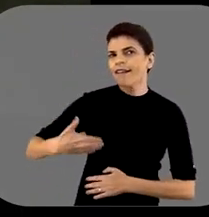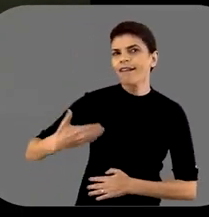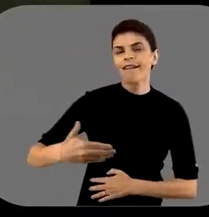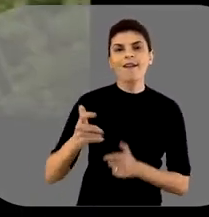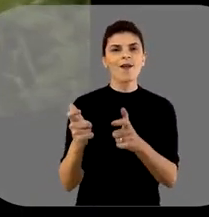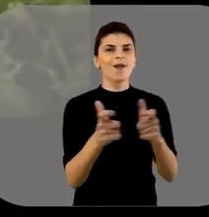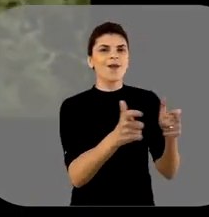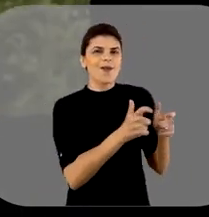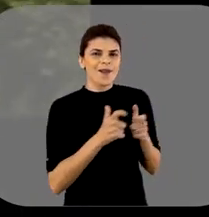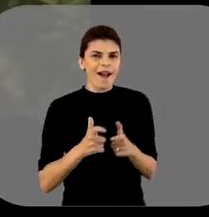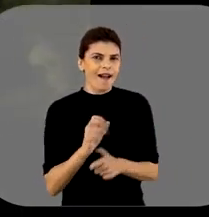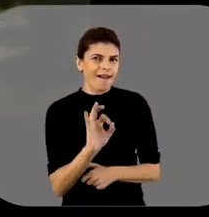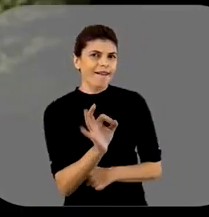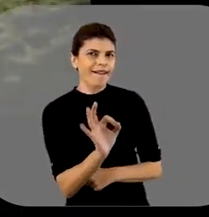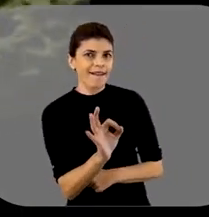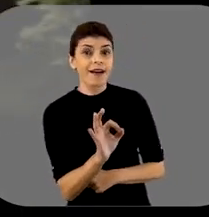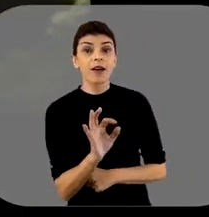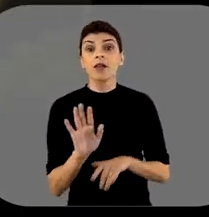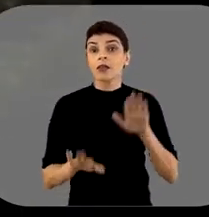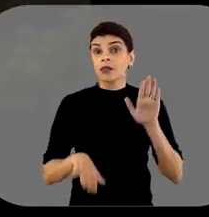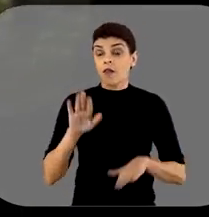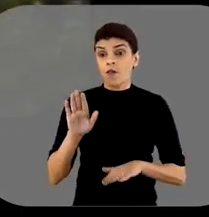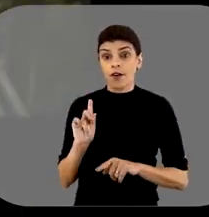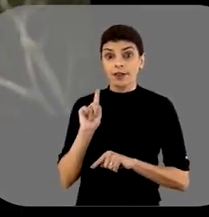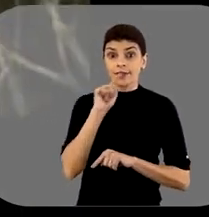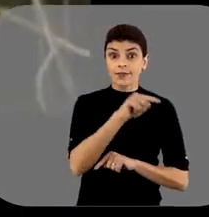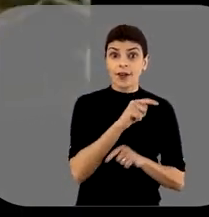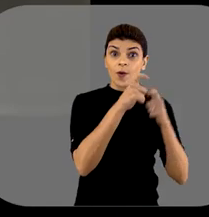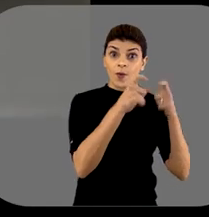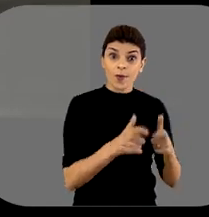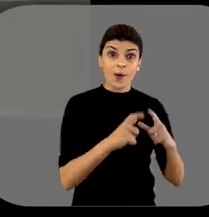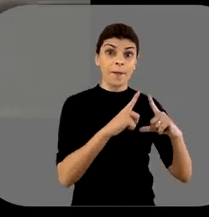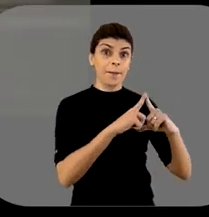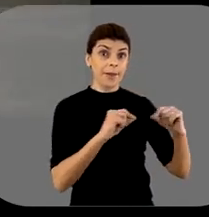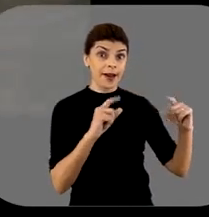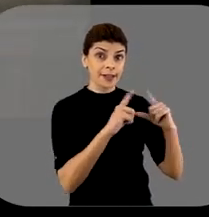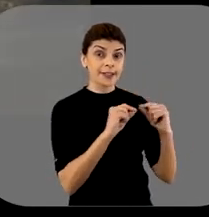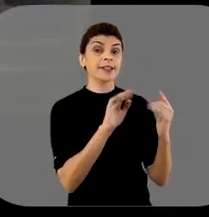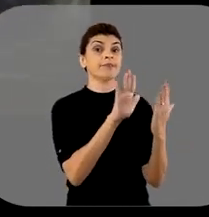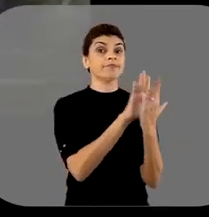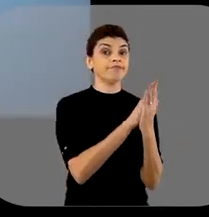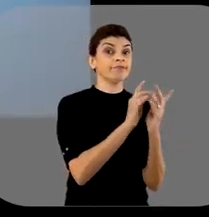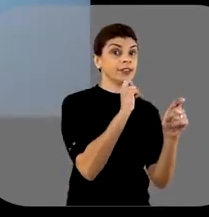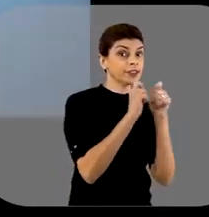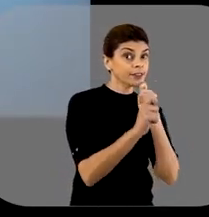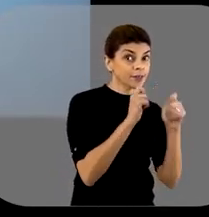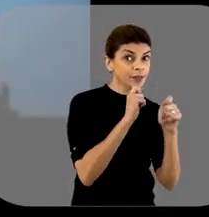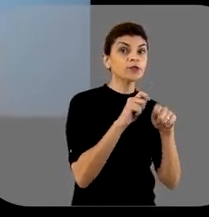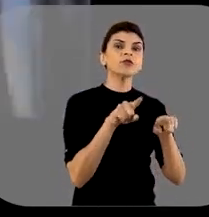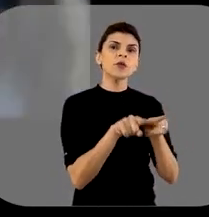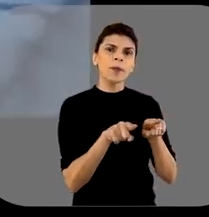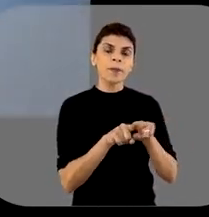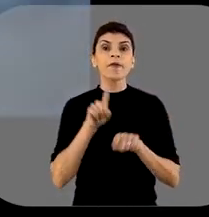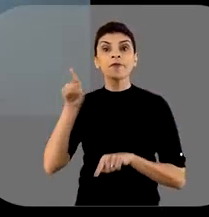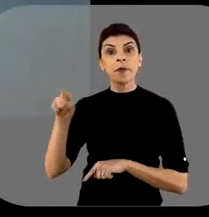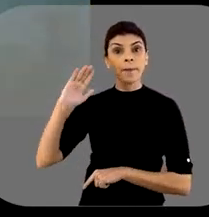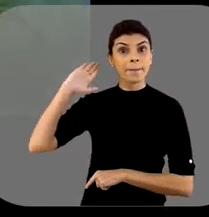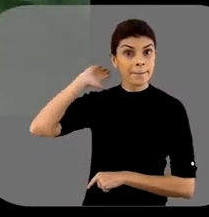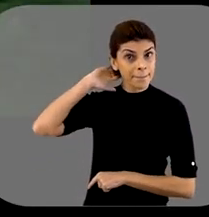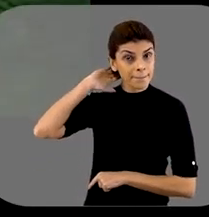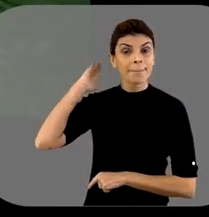percorrer vários lugares, né? Talvez a gente vá até Brasília, né? Para entrevista com a Alexandre Padilha, a gente vai até